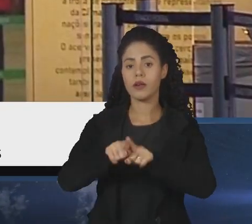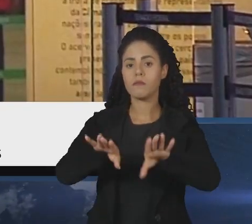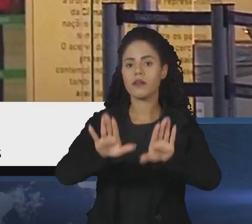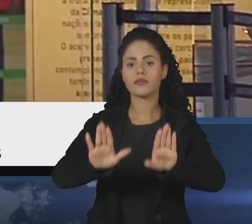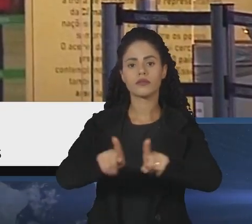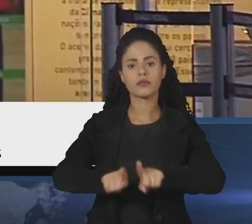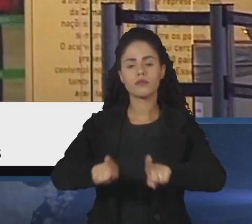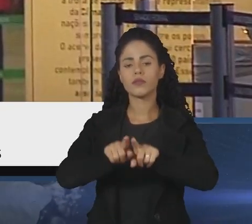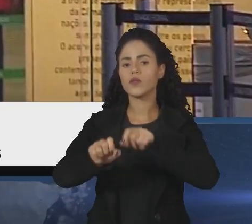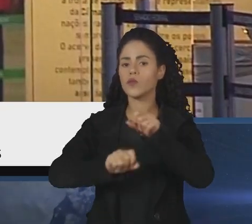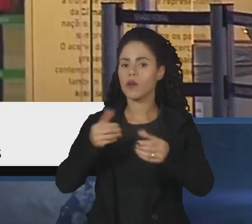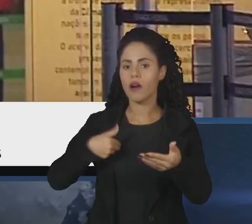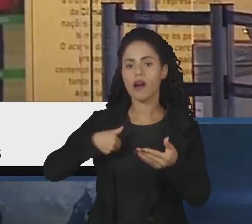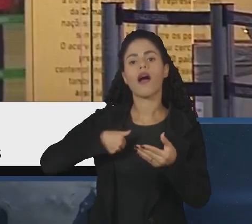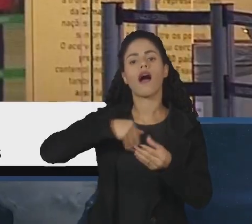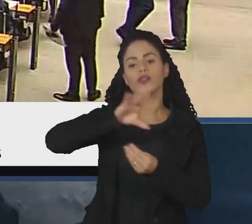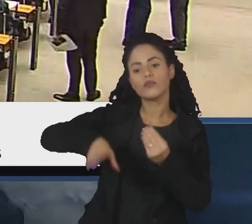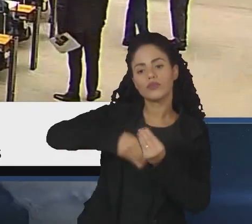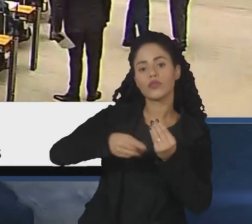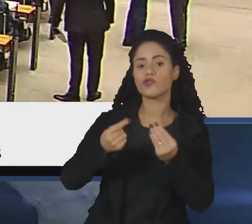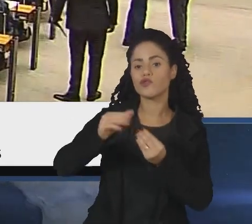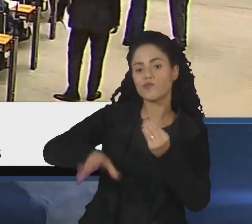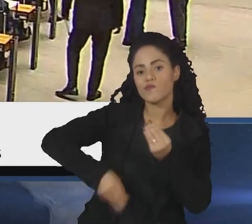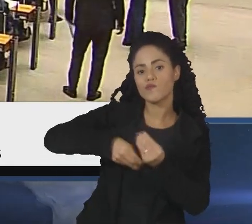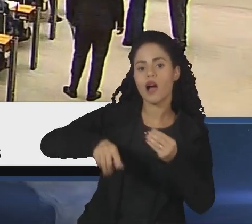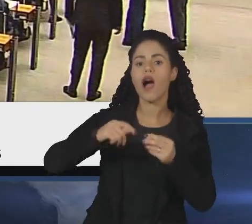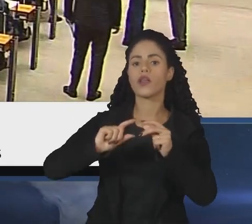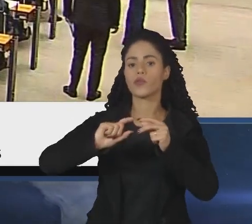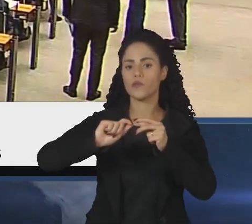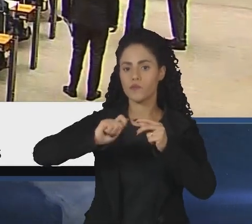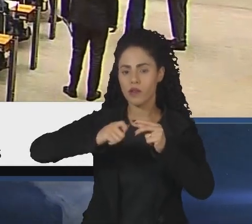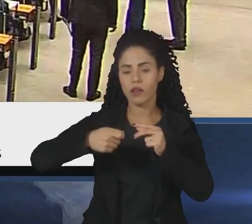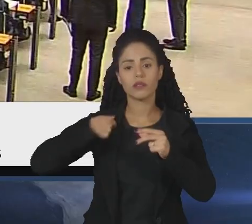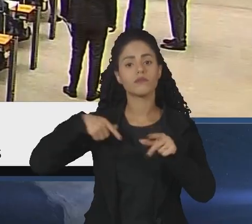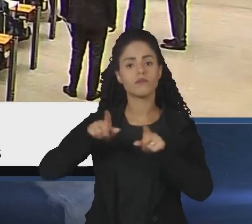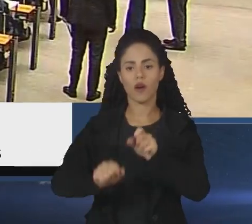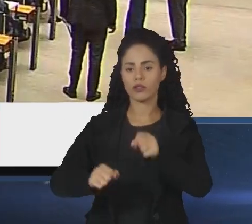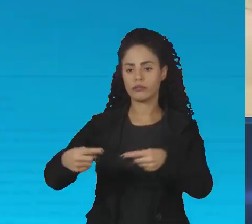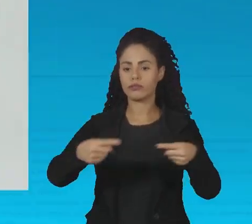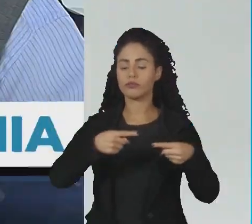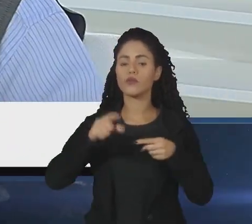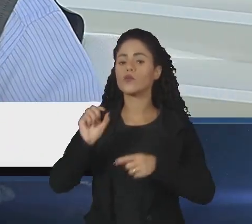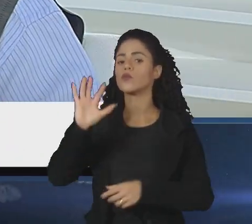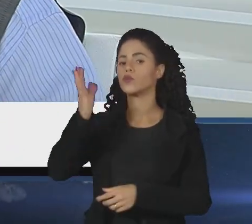imbróglio envolvendo as chamadas emendas PIX pode contaminar o humor dos parlamentares.